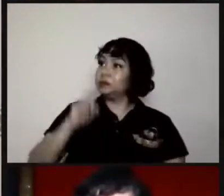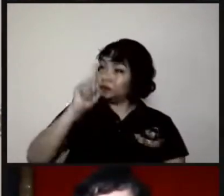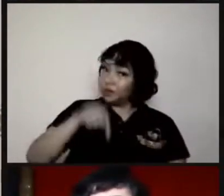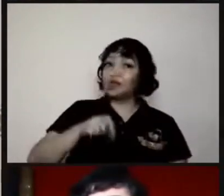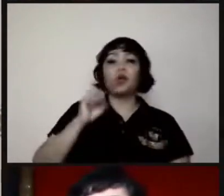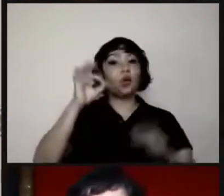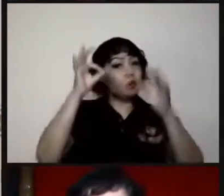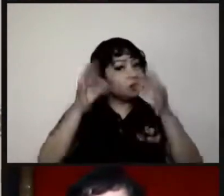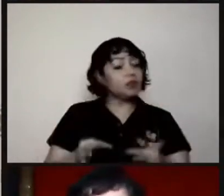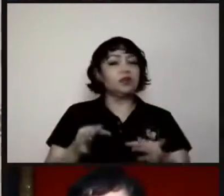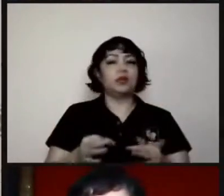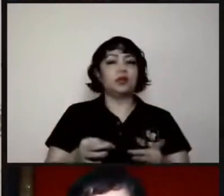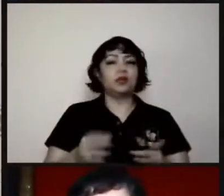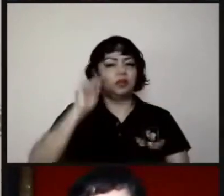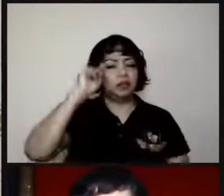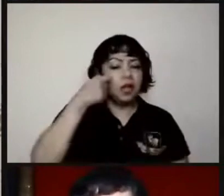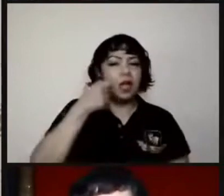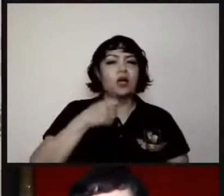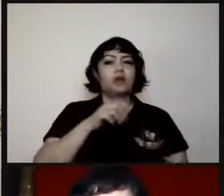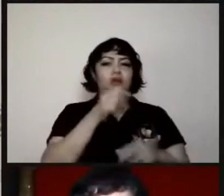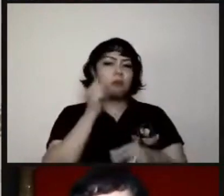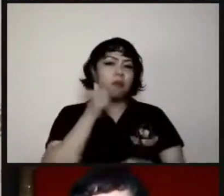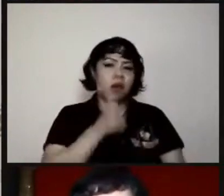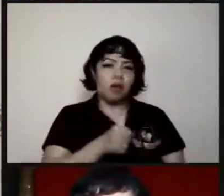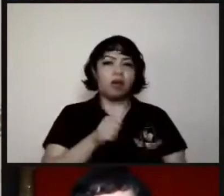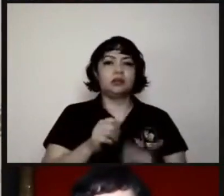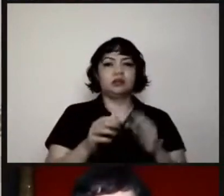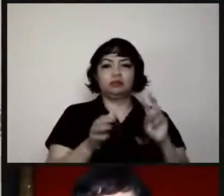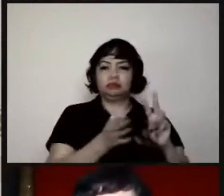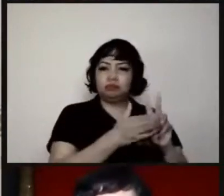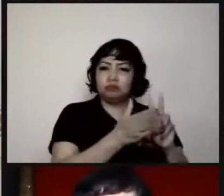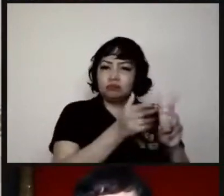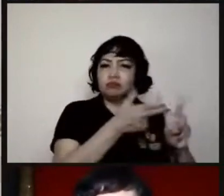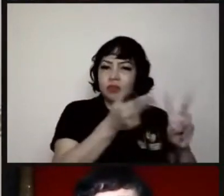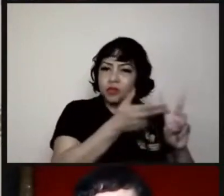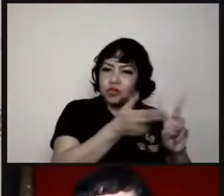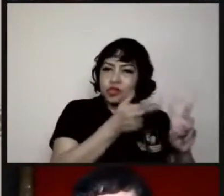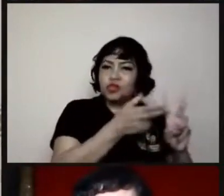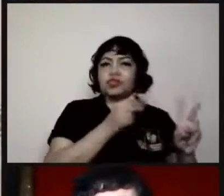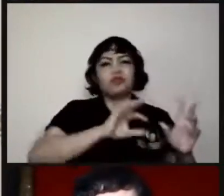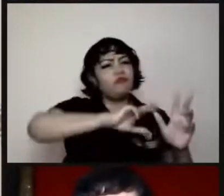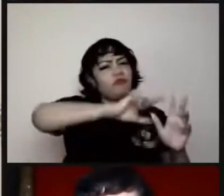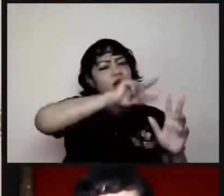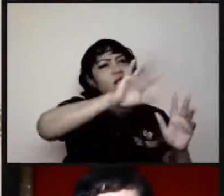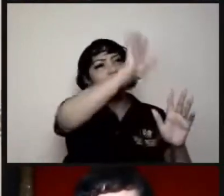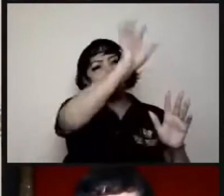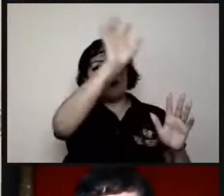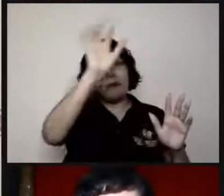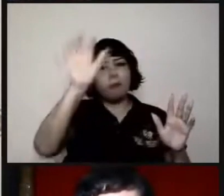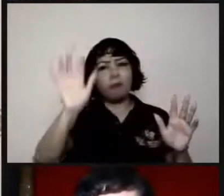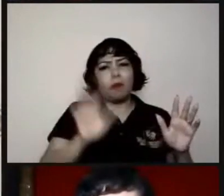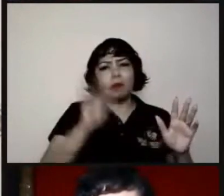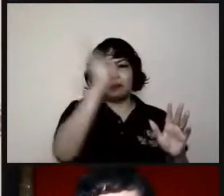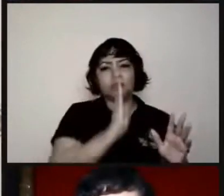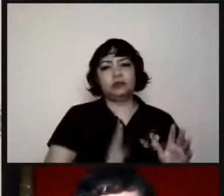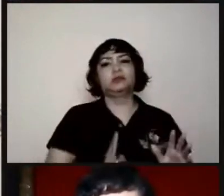tela à Negros, esquerda, mulheres, alto e indígenas de baixo, vários lugares do ocupando Brasil, cerca por de exemplo. 75, Com 80% da tela, certeza,